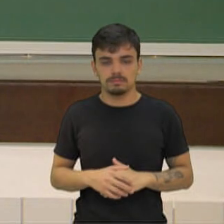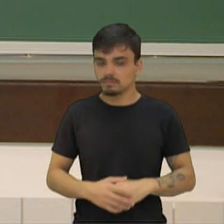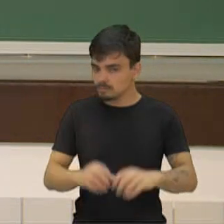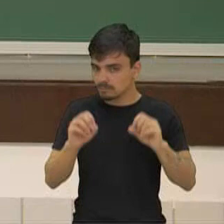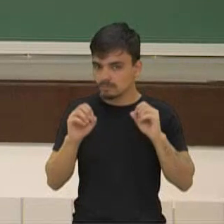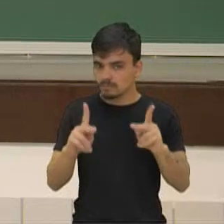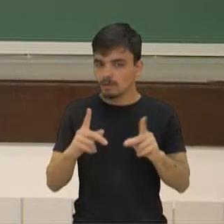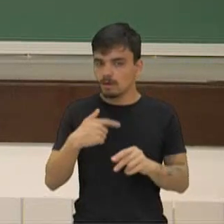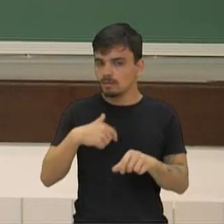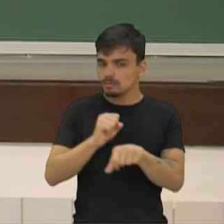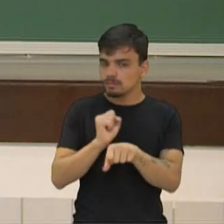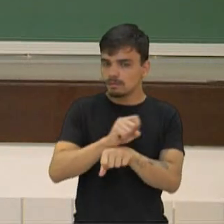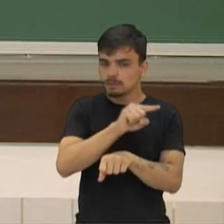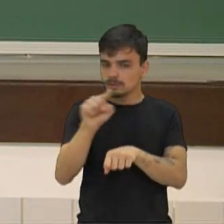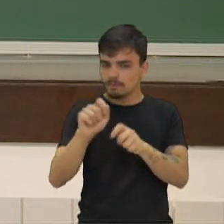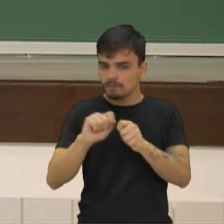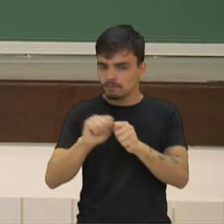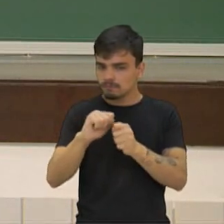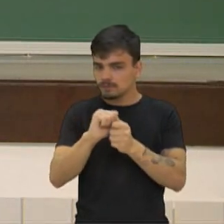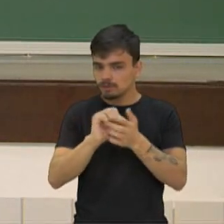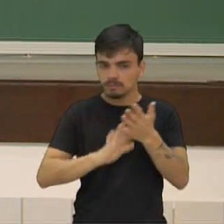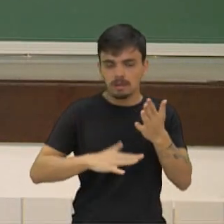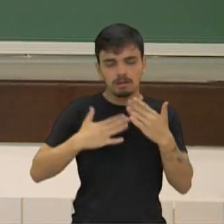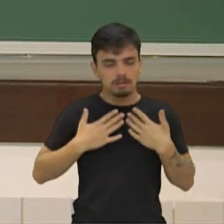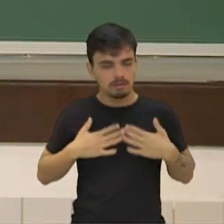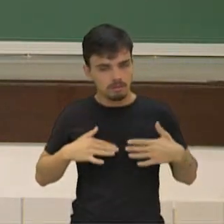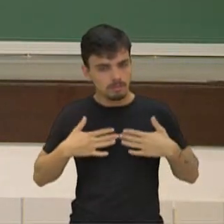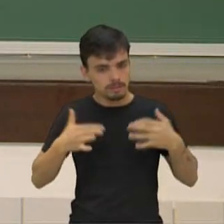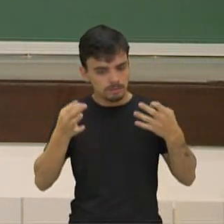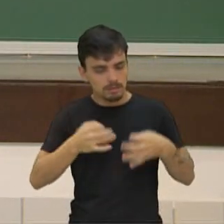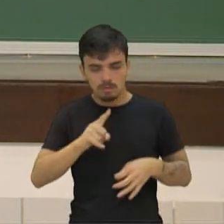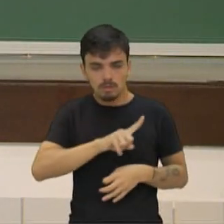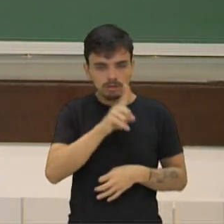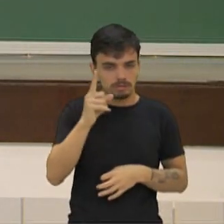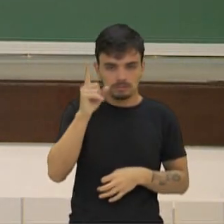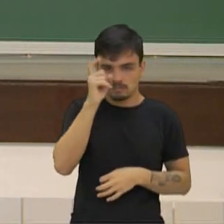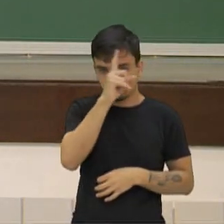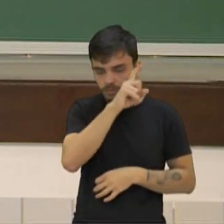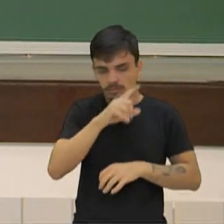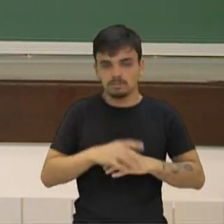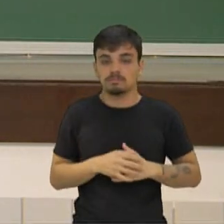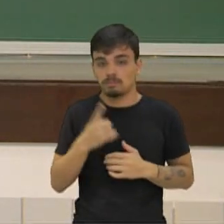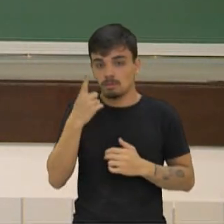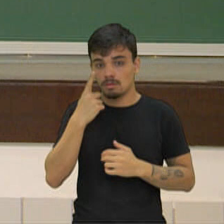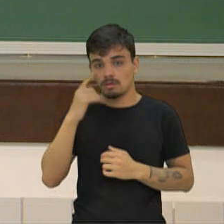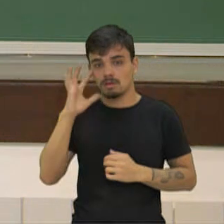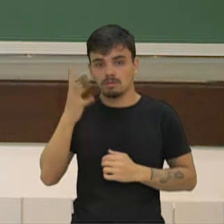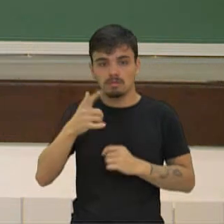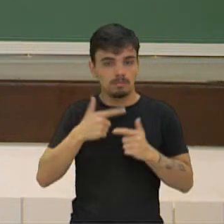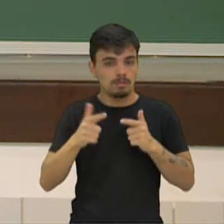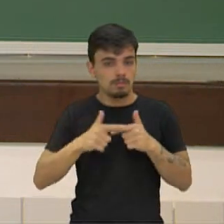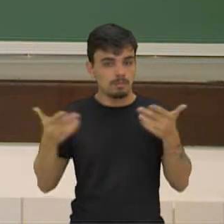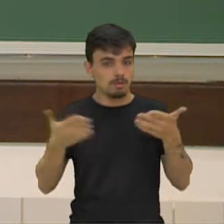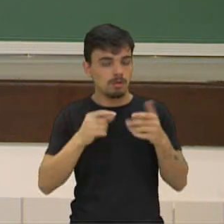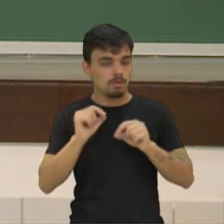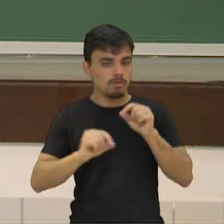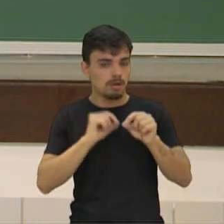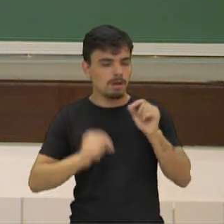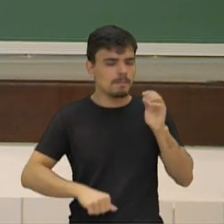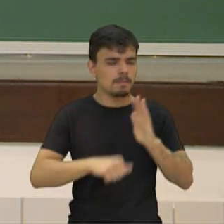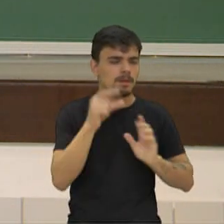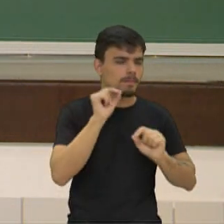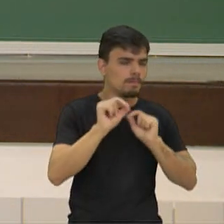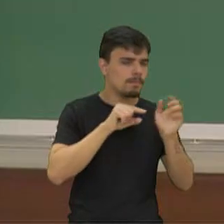Ok, gente. Espero que você tenha feito o exercício com calma. Não é difícil. Vamos lá, vamos resolver esse problema então. Primeiro, qual é a